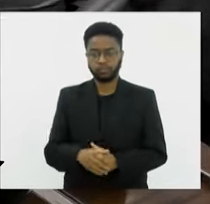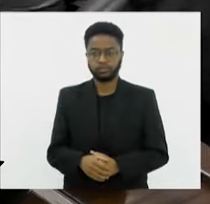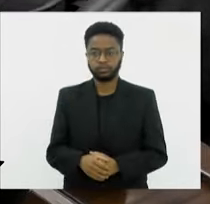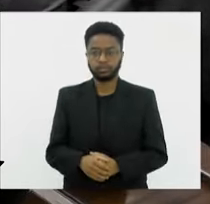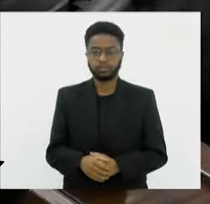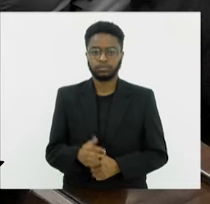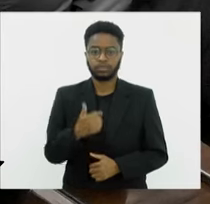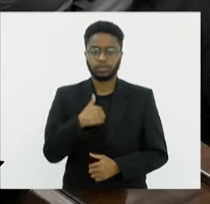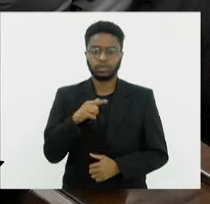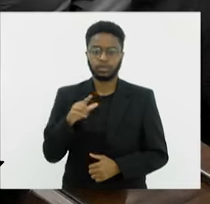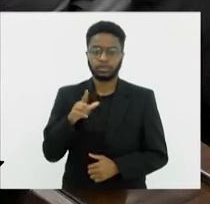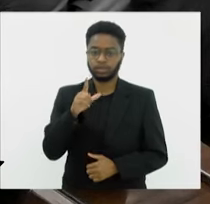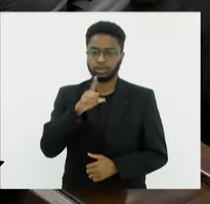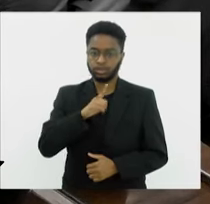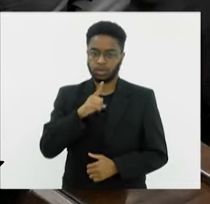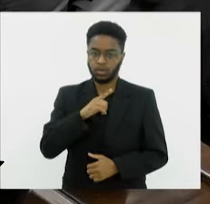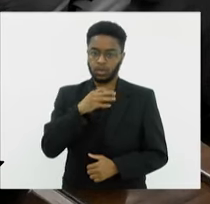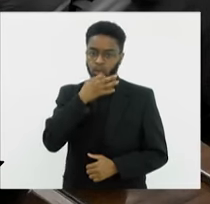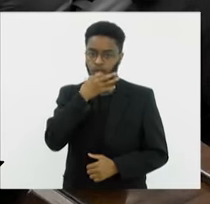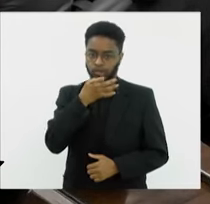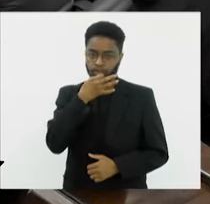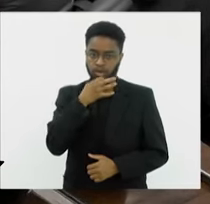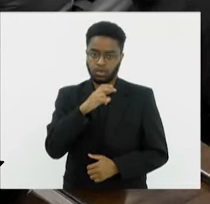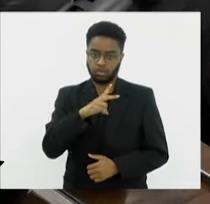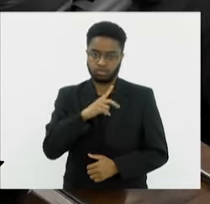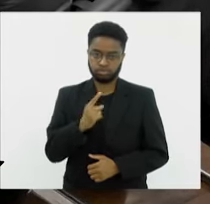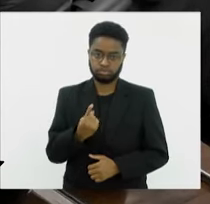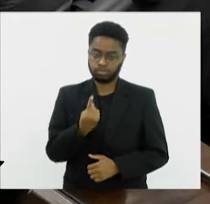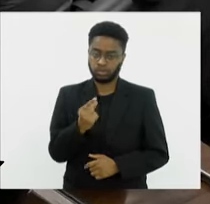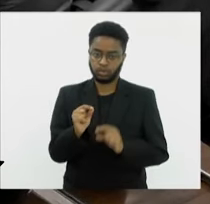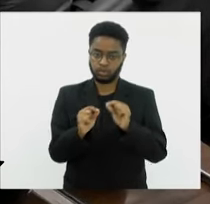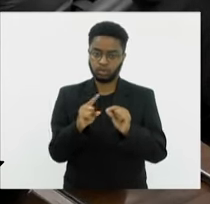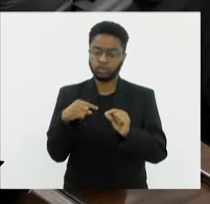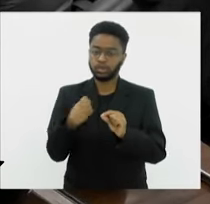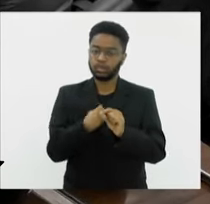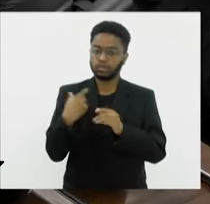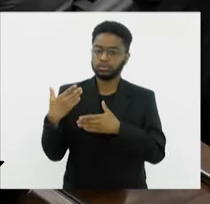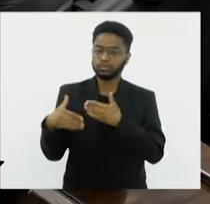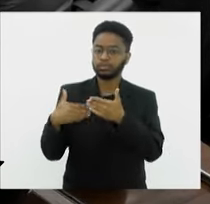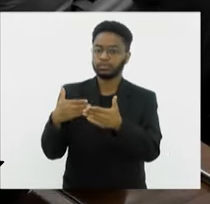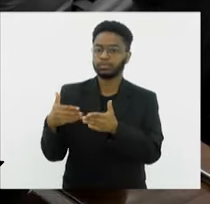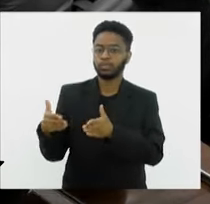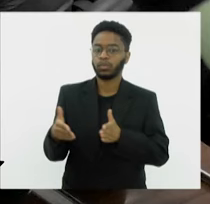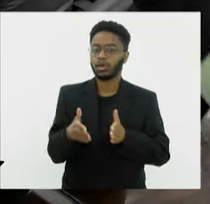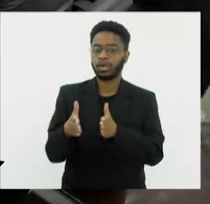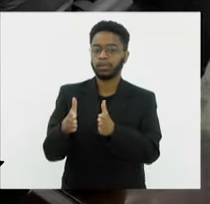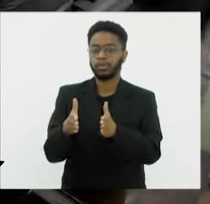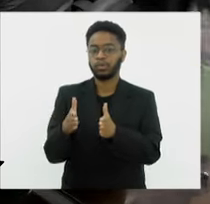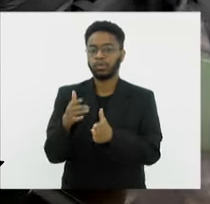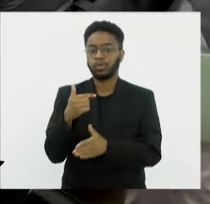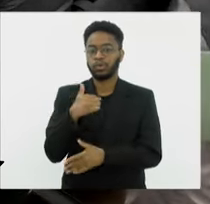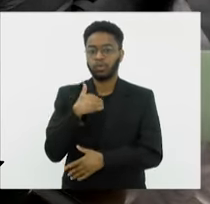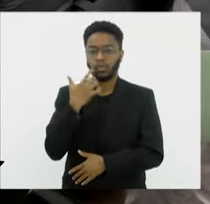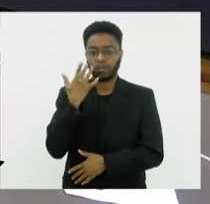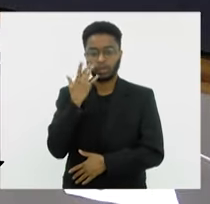uma posição individual de que a gente está avançando num caminho que eu considero